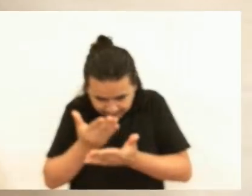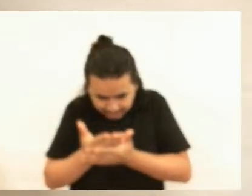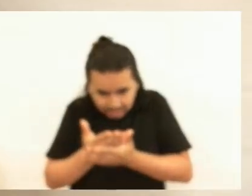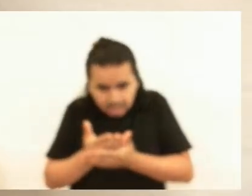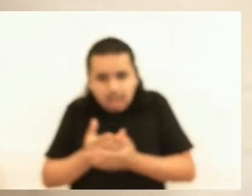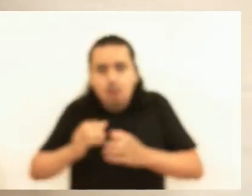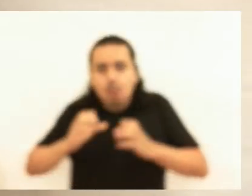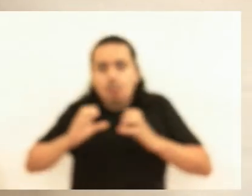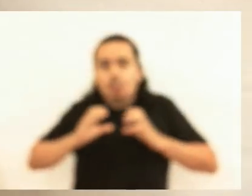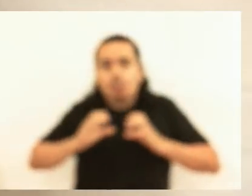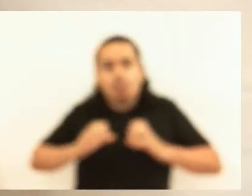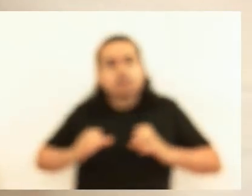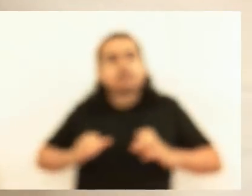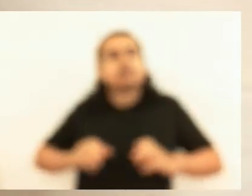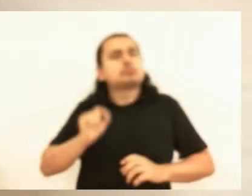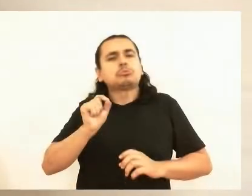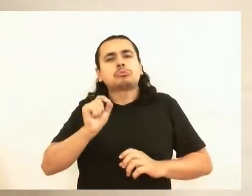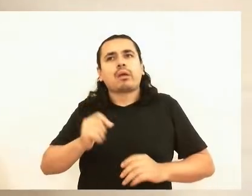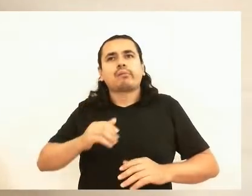não o movimento